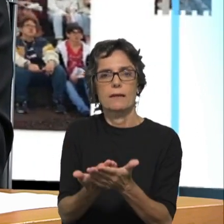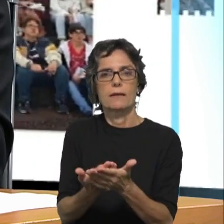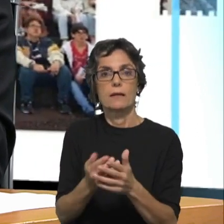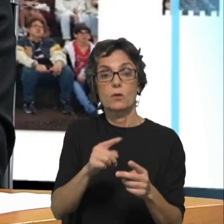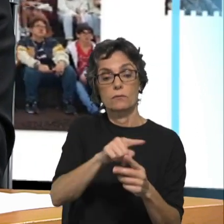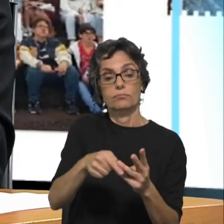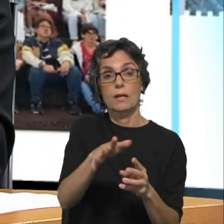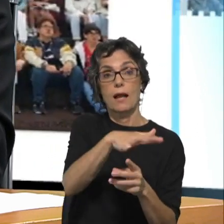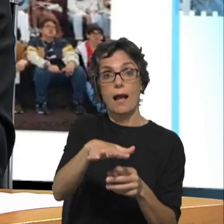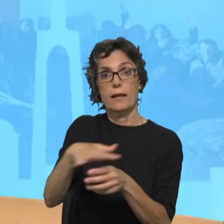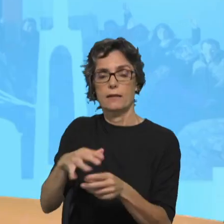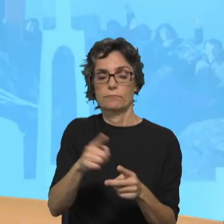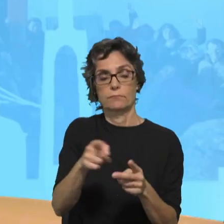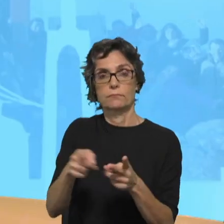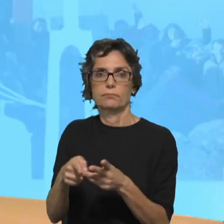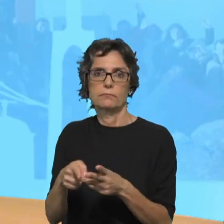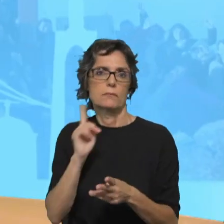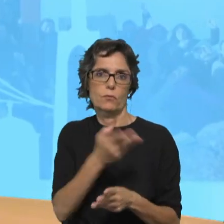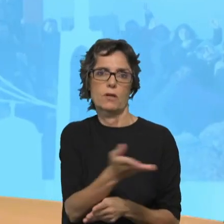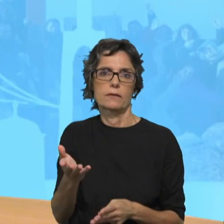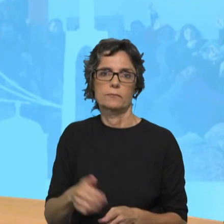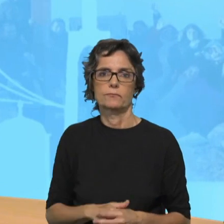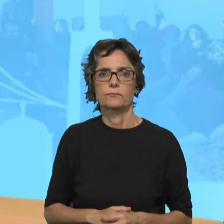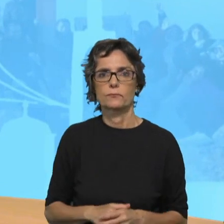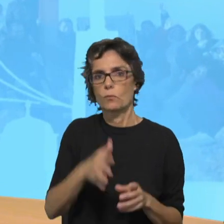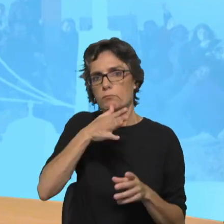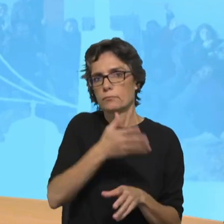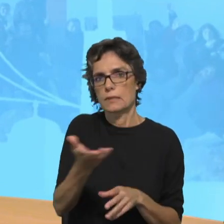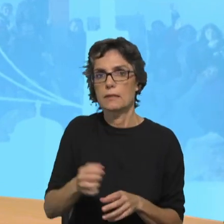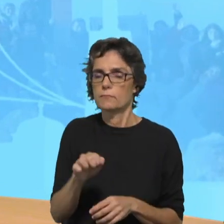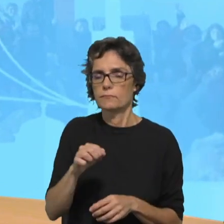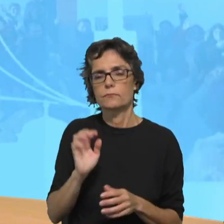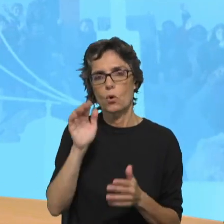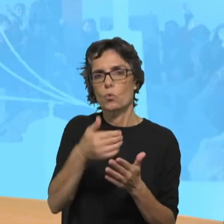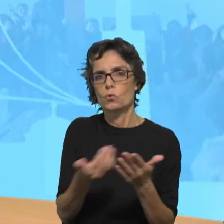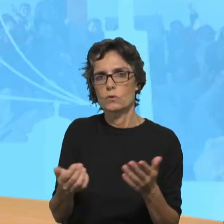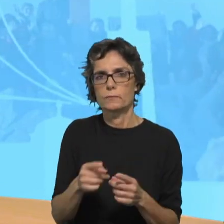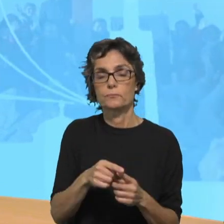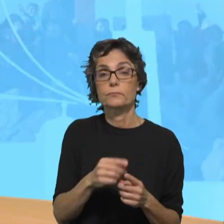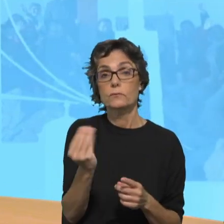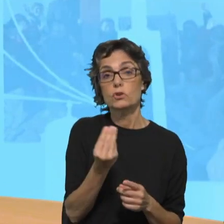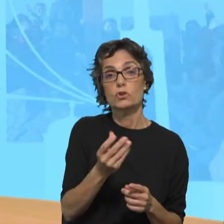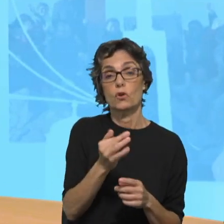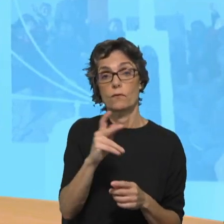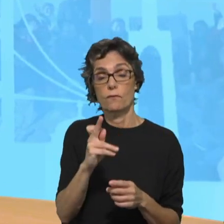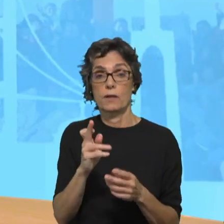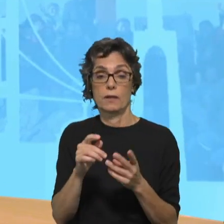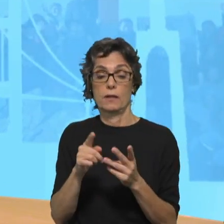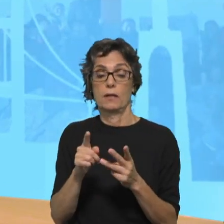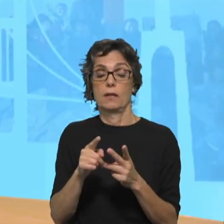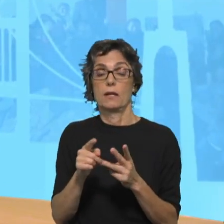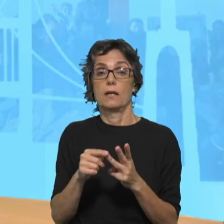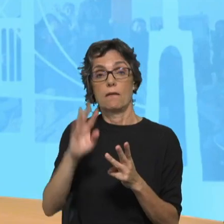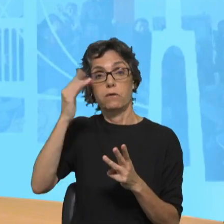áreas, principais mensagens. Muito bem, ficam essas conclusões a partir deste estudo, Jovens, Fé e Futuro, que é apresentado esta tarde na